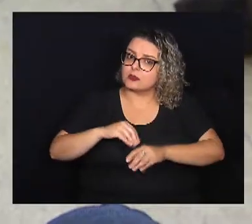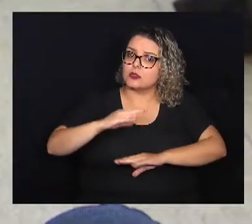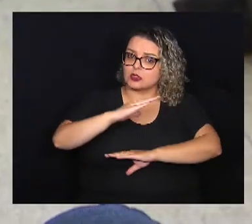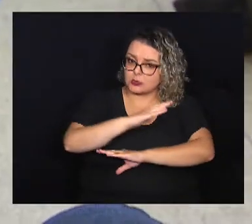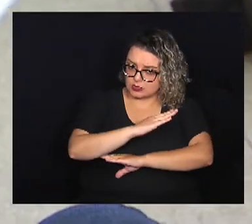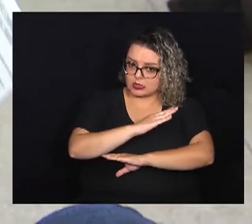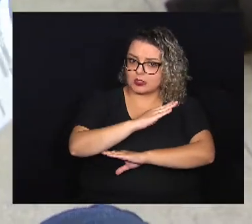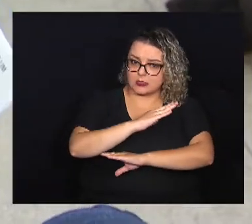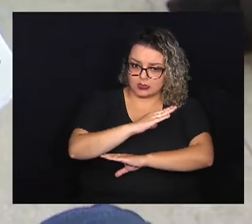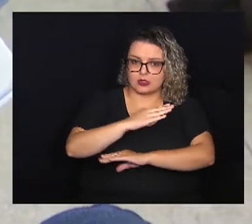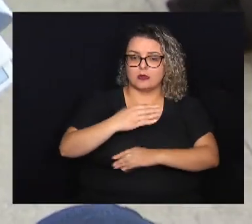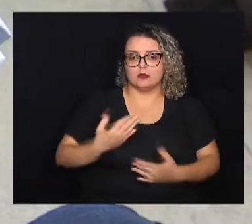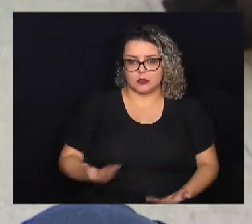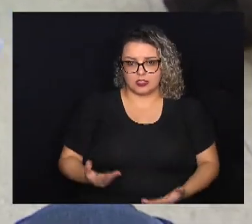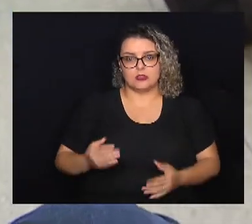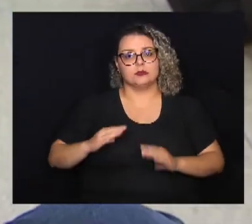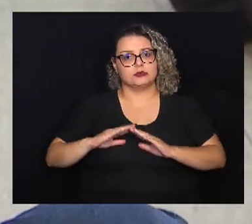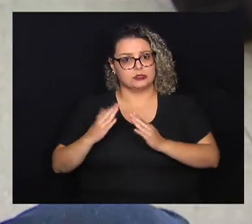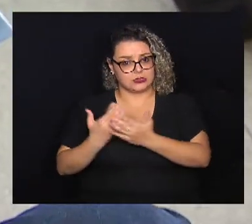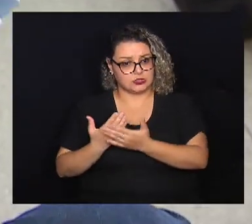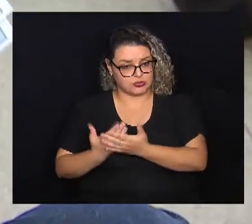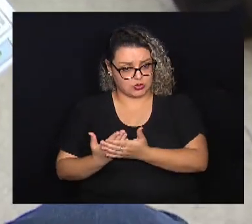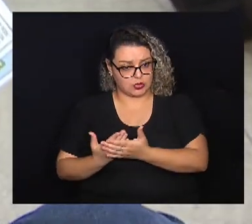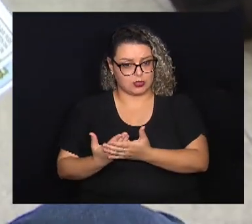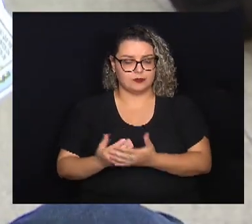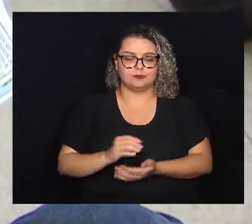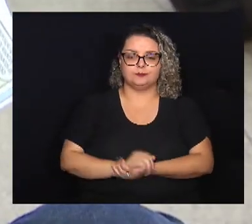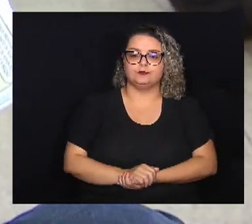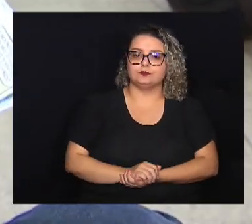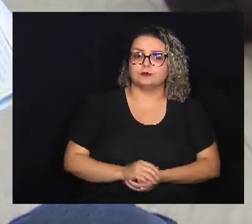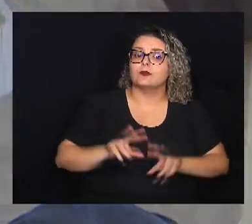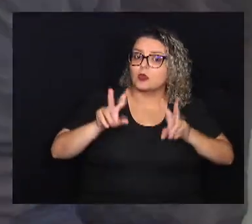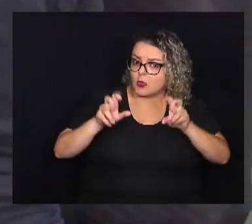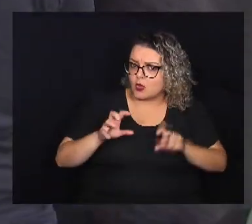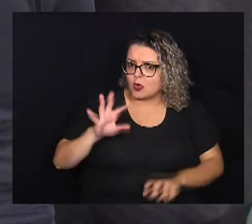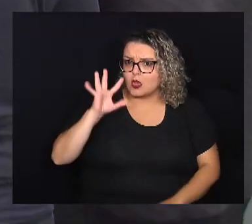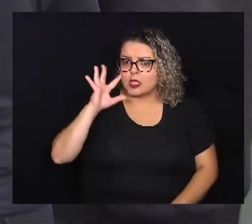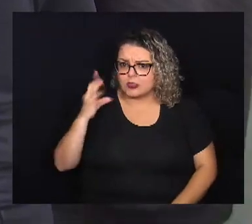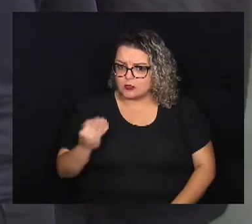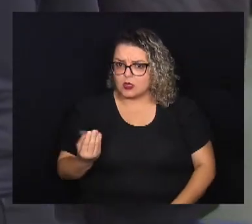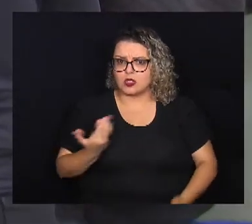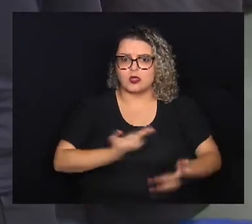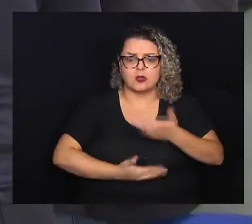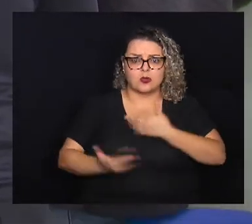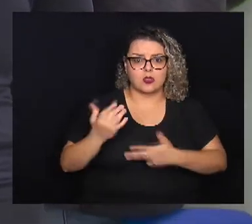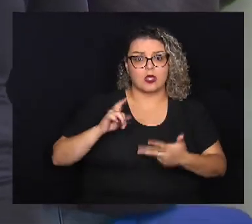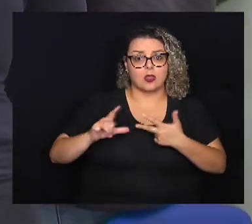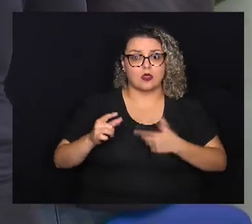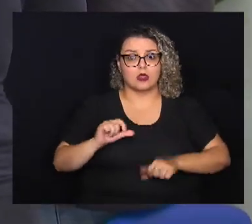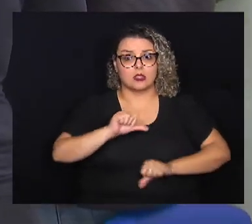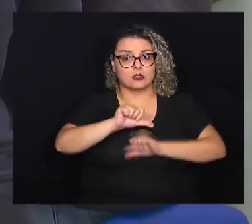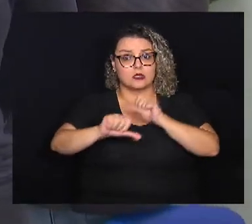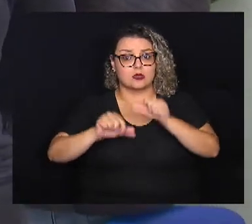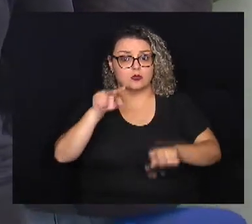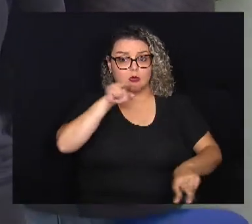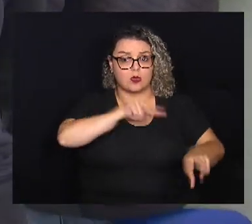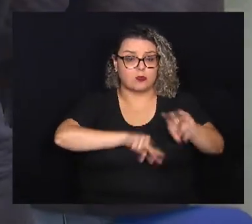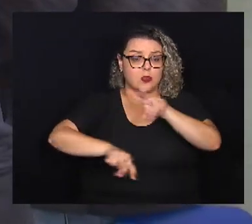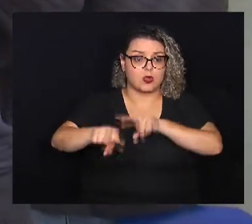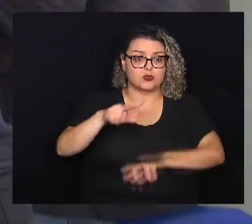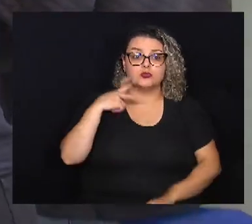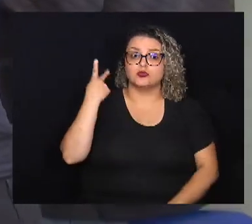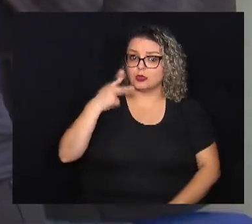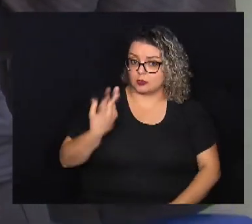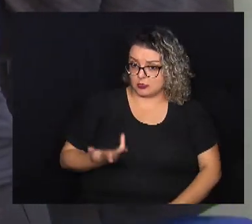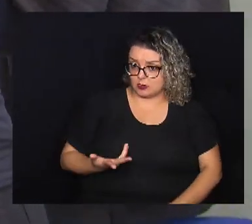O conhecimento e o aprofundamento das questões que envolvem o legislativo transformam a visão dos estudantes sobre a política